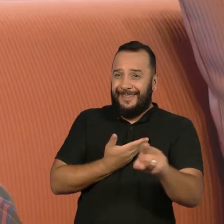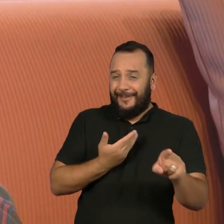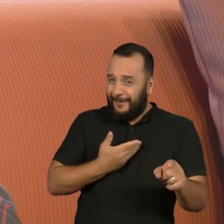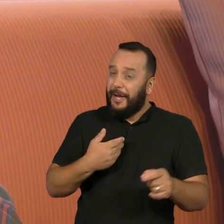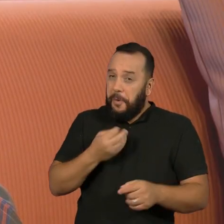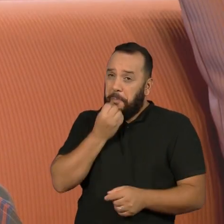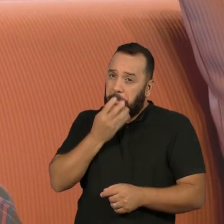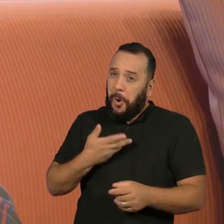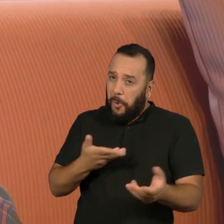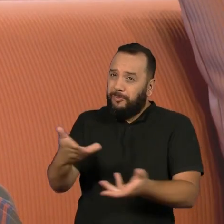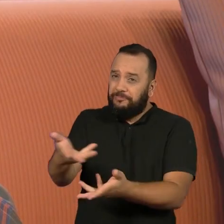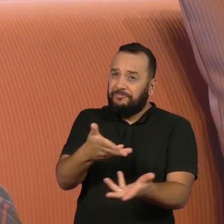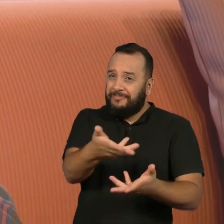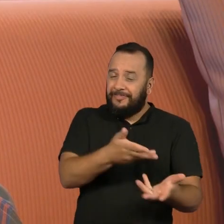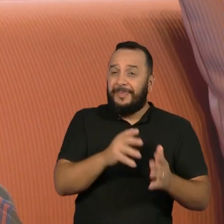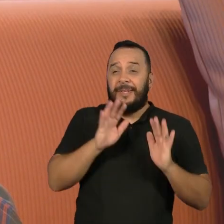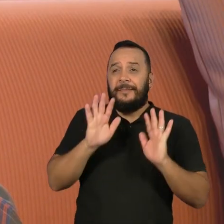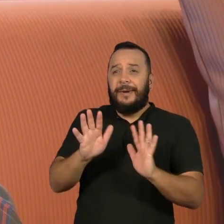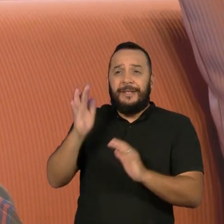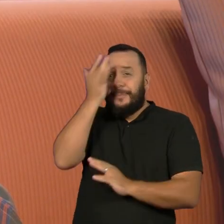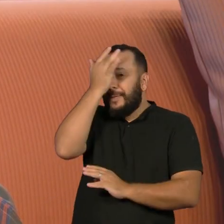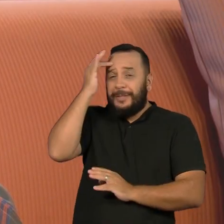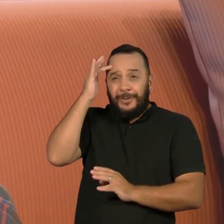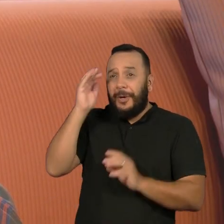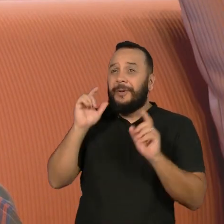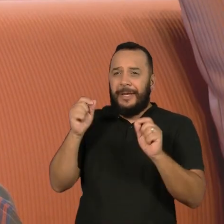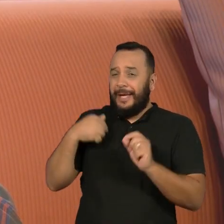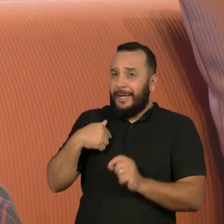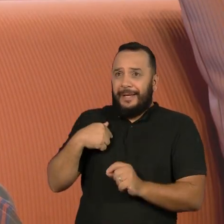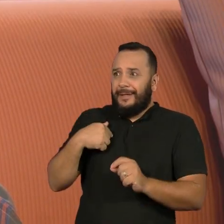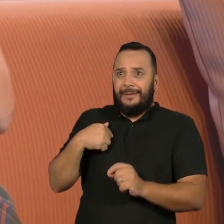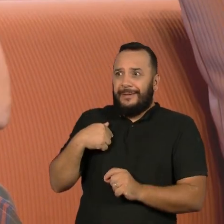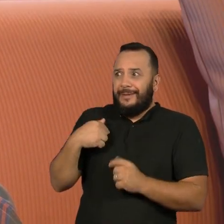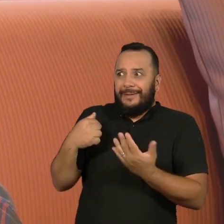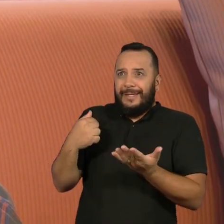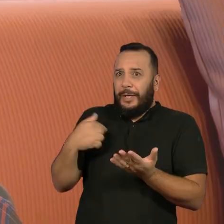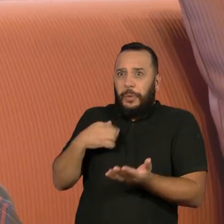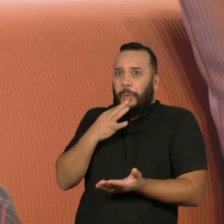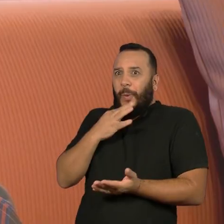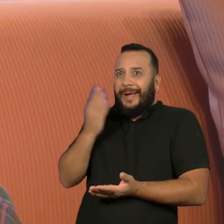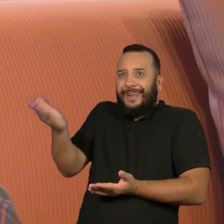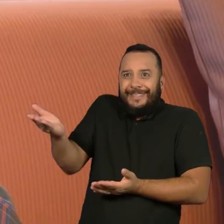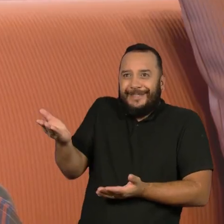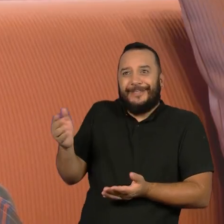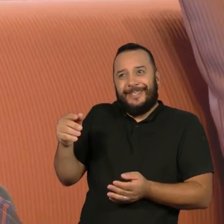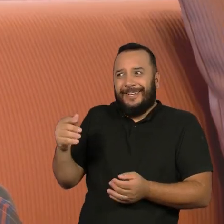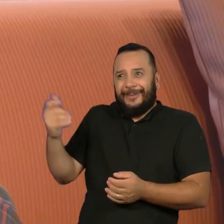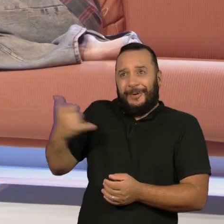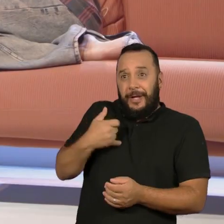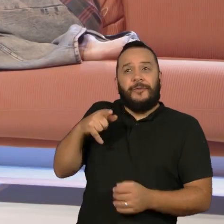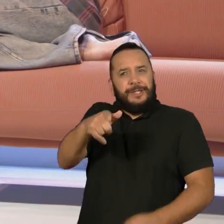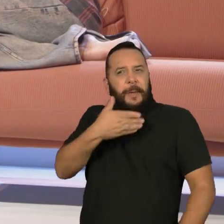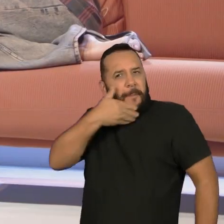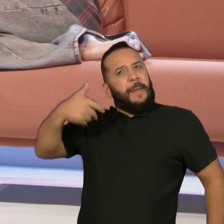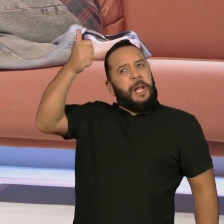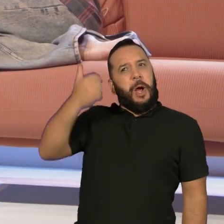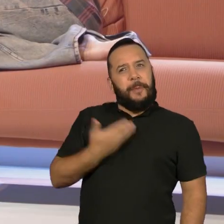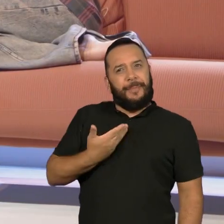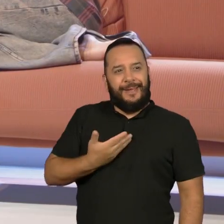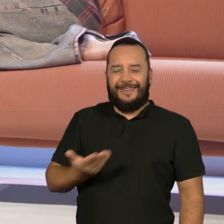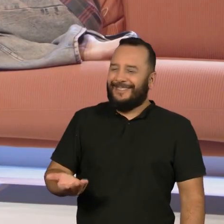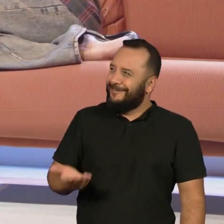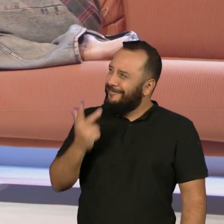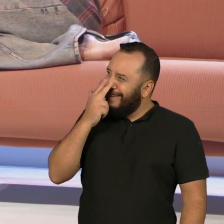mim. Mas é muito curioso quando a gente percebe que a gente é uma melhor amiga para pessoas até que a gente não conhece, né? É um lugar muito